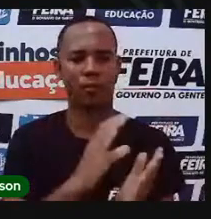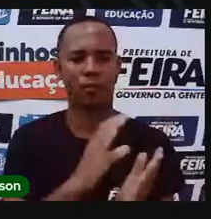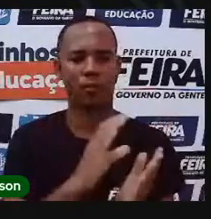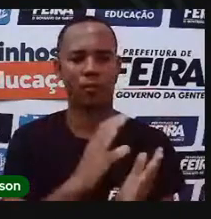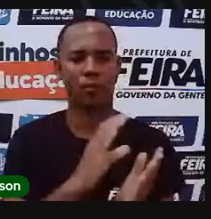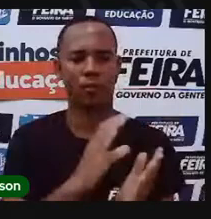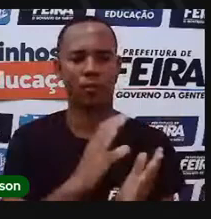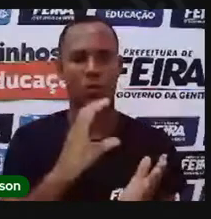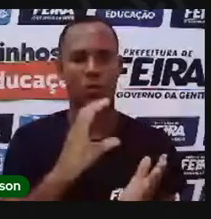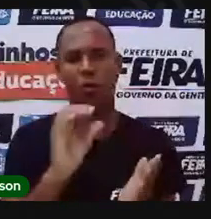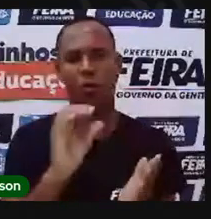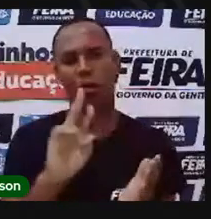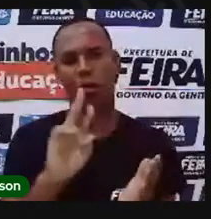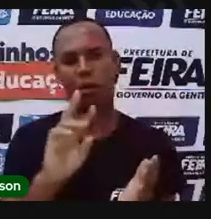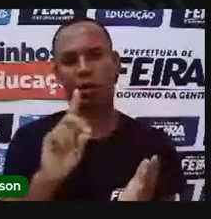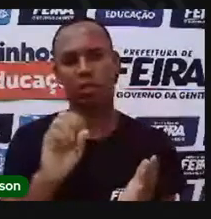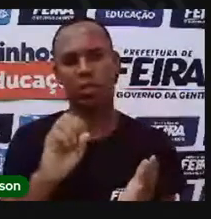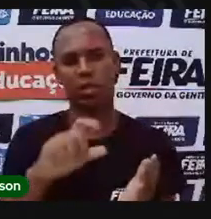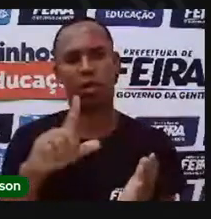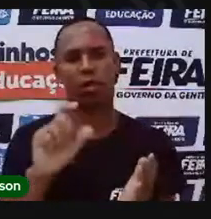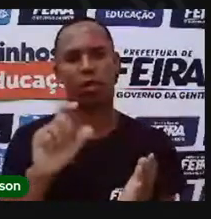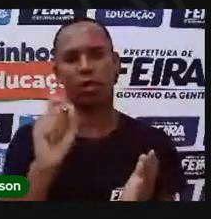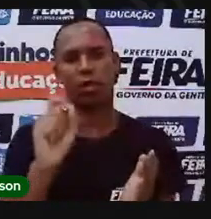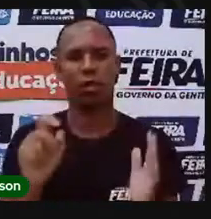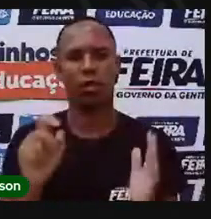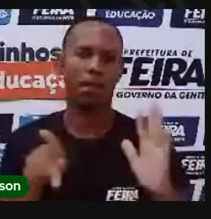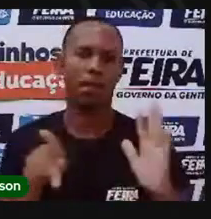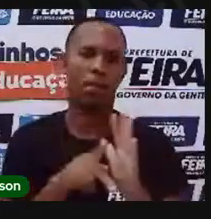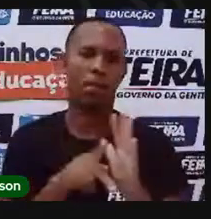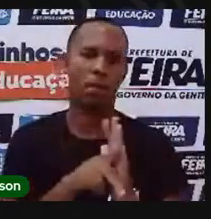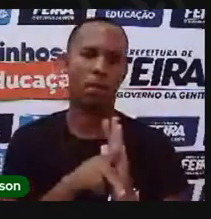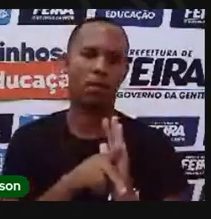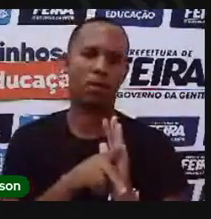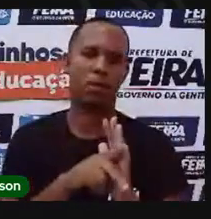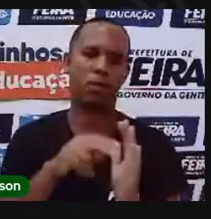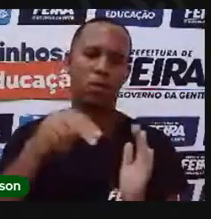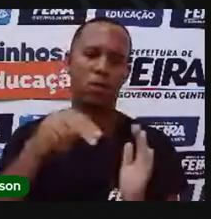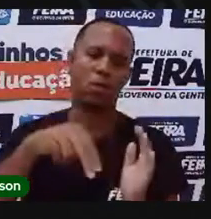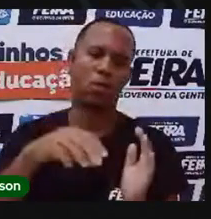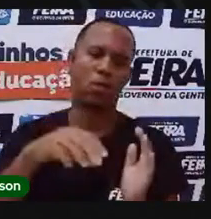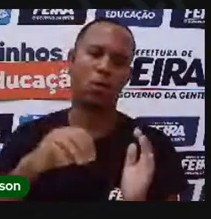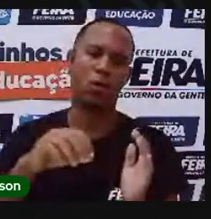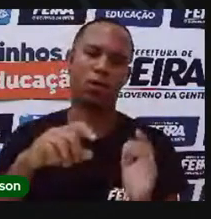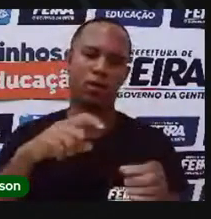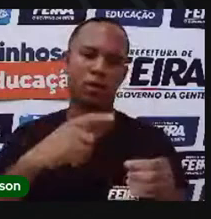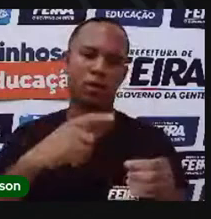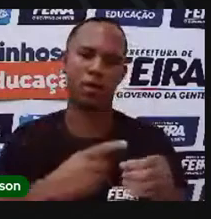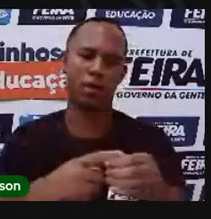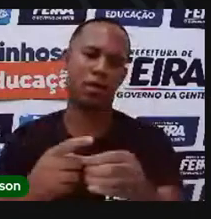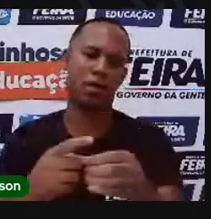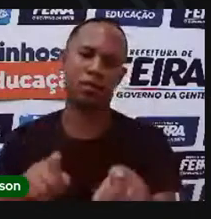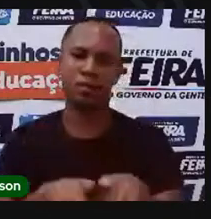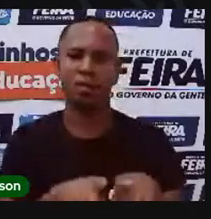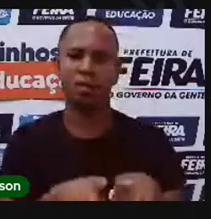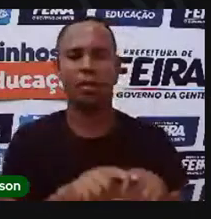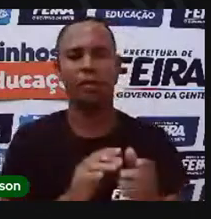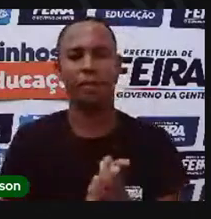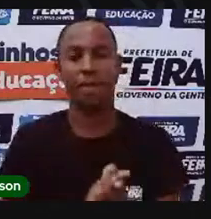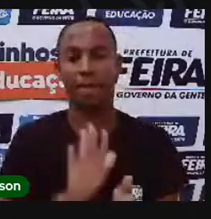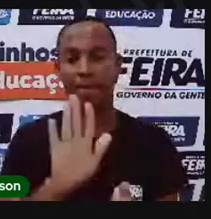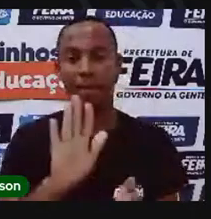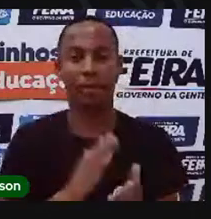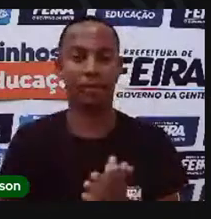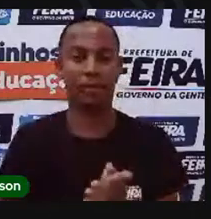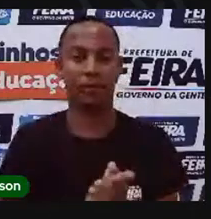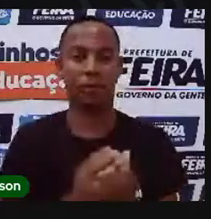cordel é de onde? Do Nordeste. É uma característica do povo nordestino. Bom, e hoje a gente vai